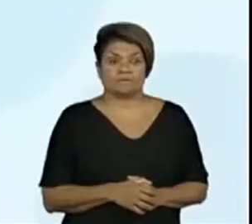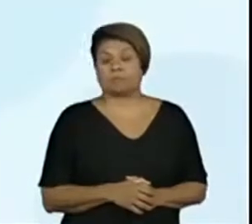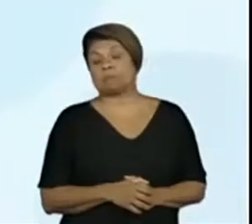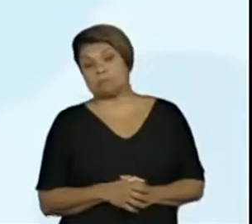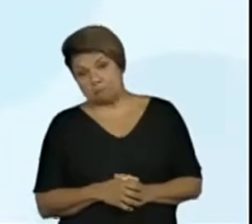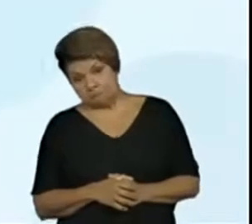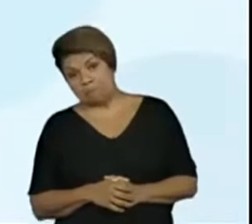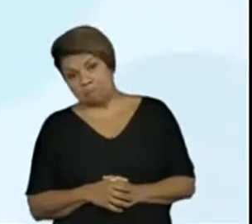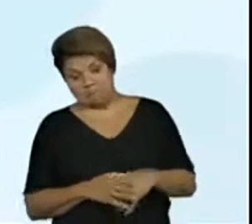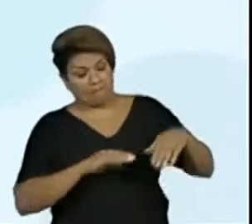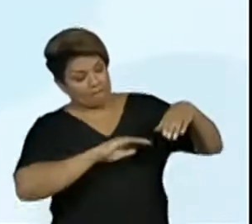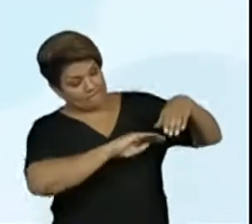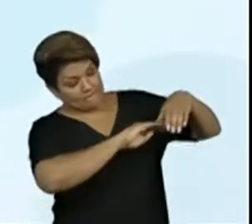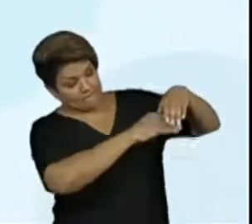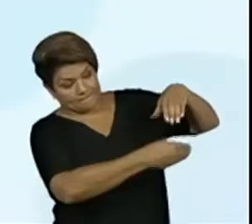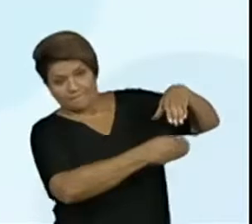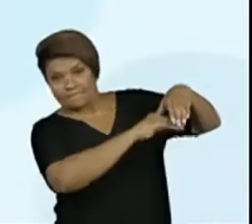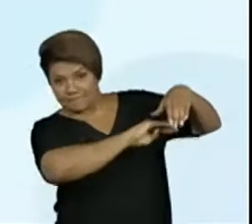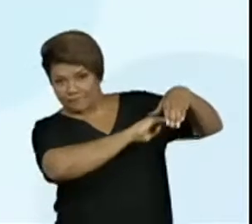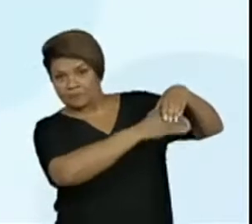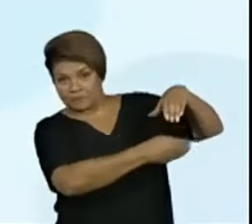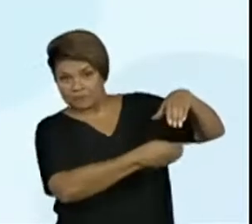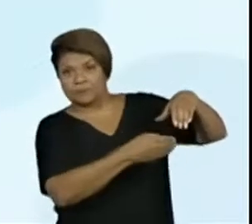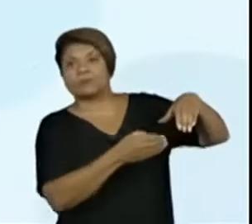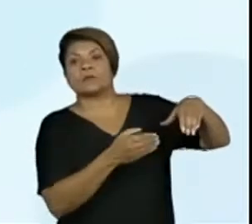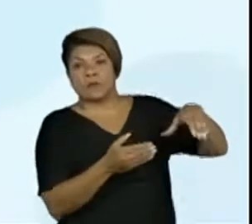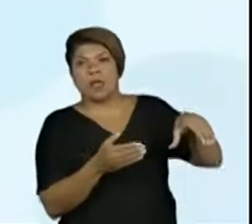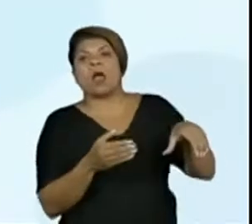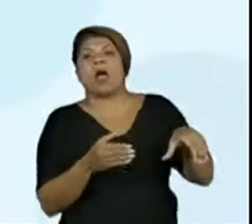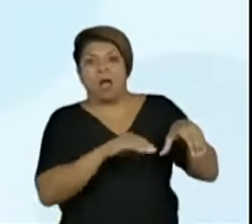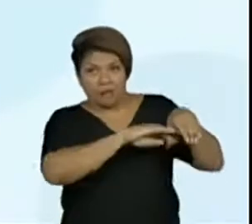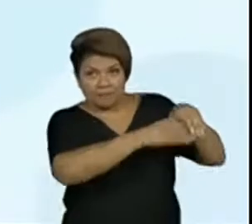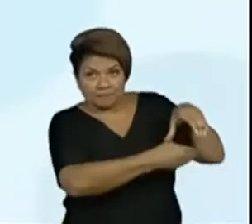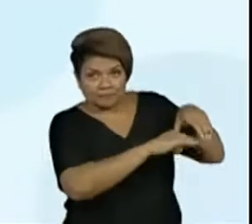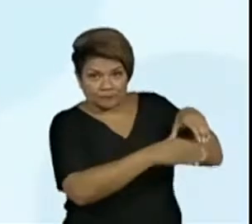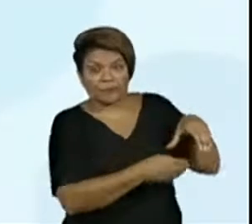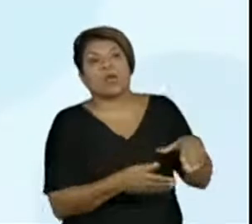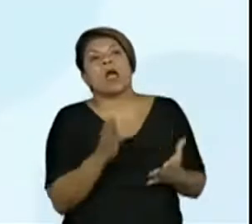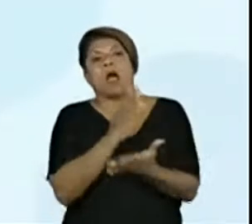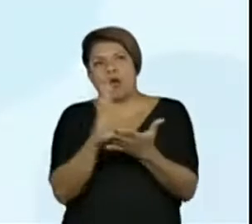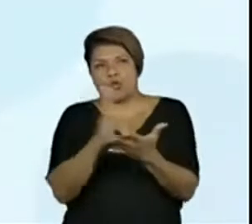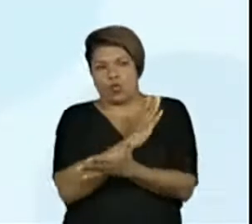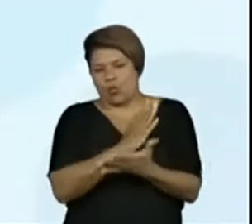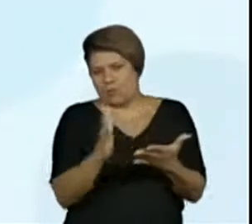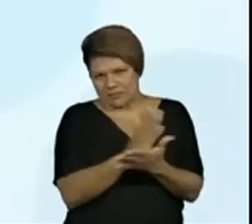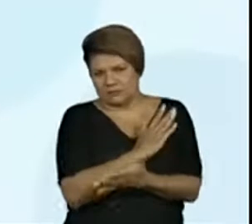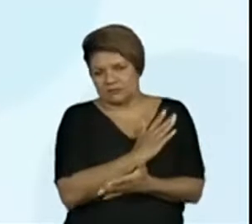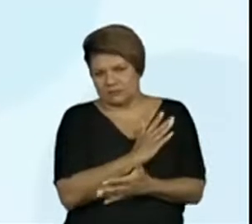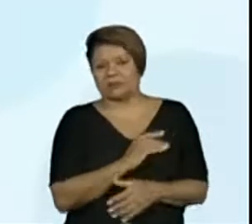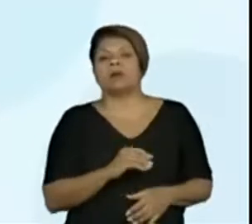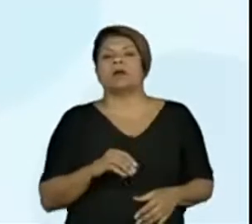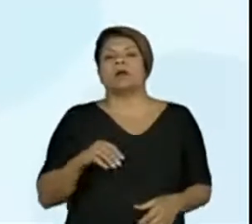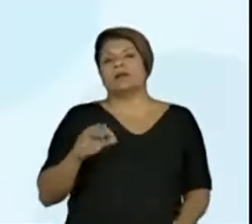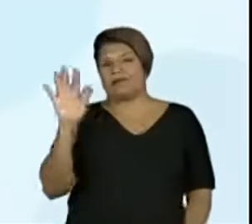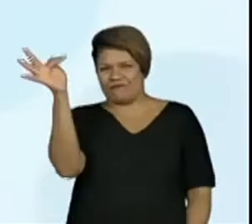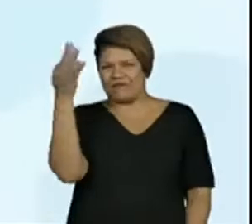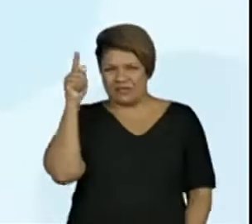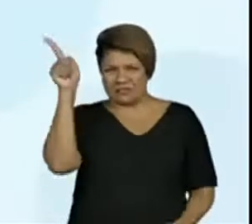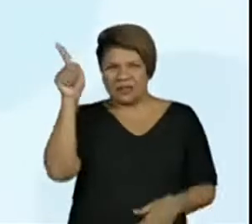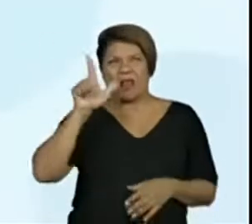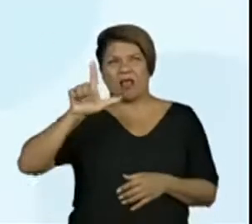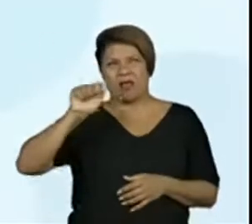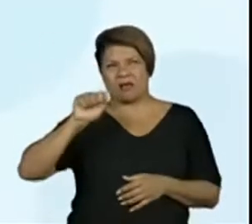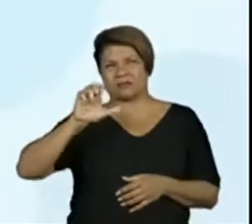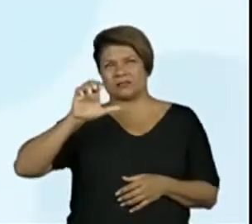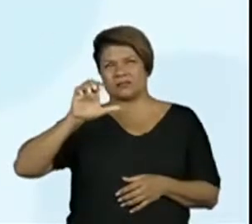Em algumas dessas grutas, como a de Lascaux, na França, foram encontrados